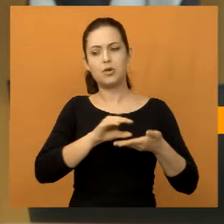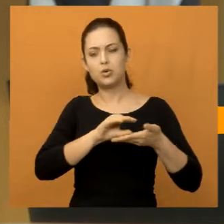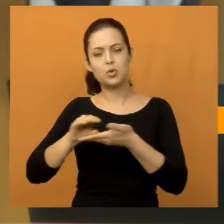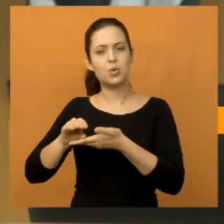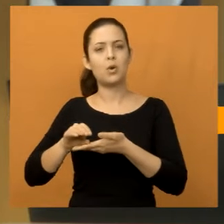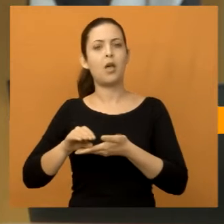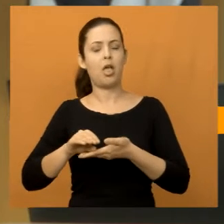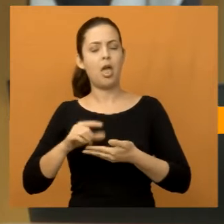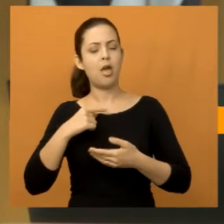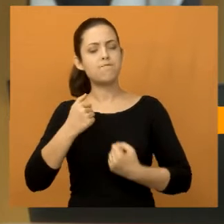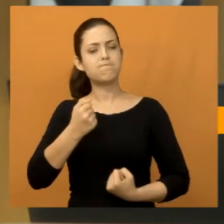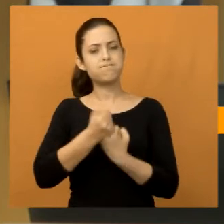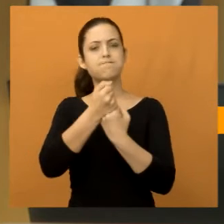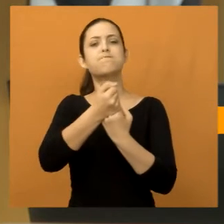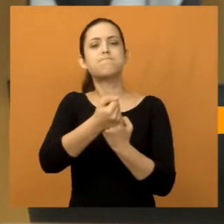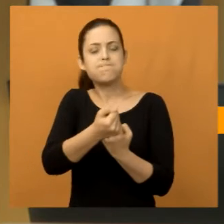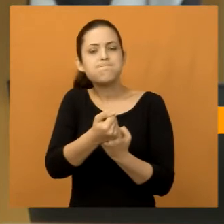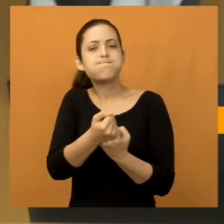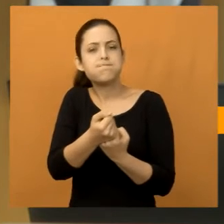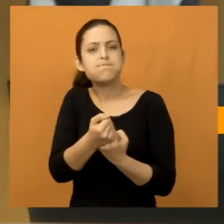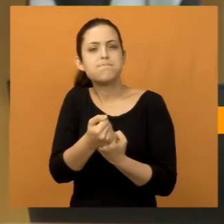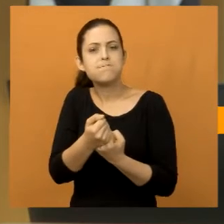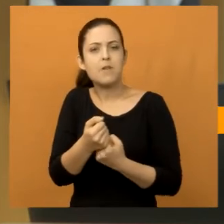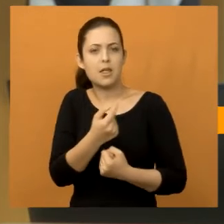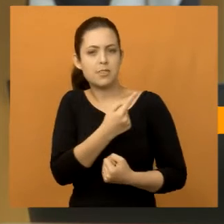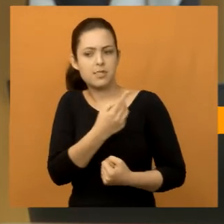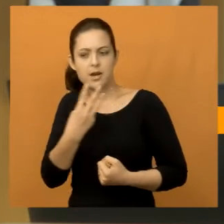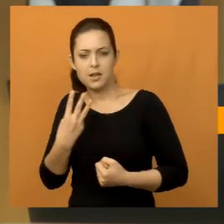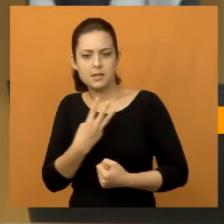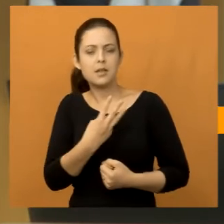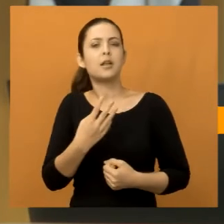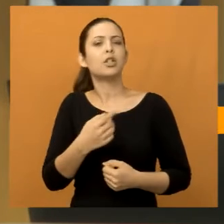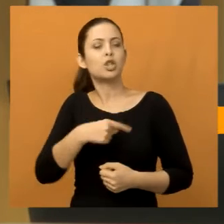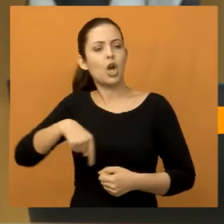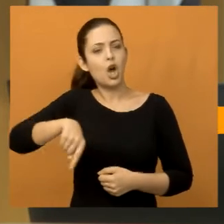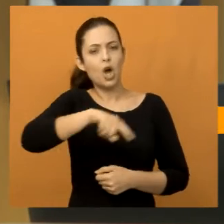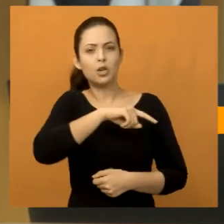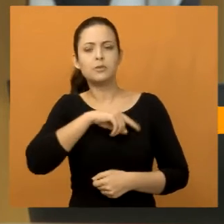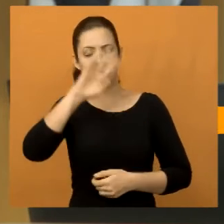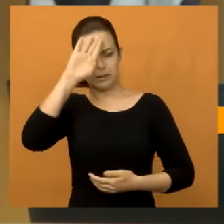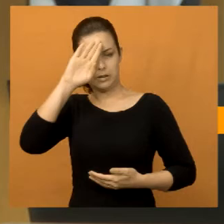esse vereador, com essa comissão, com certeza com todos os 13 aqui, que aquilo que a gente